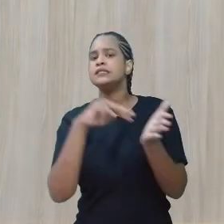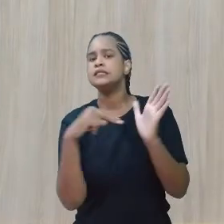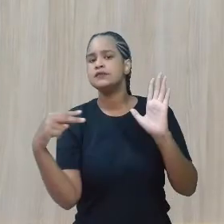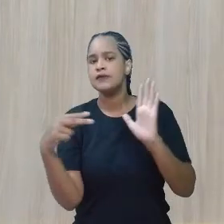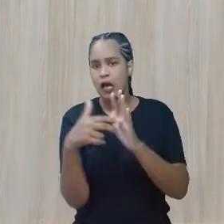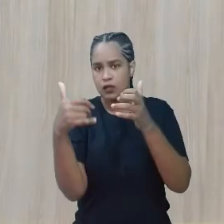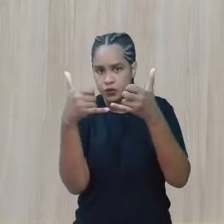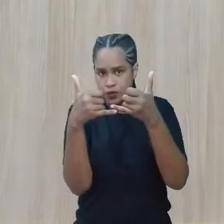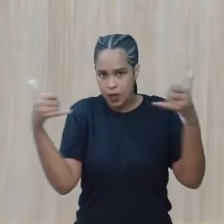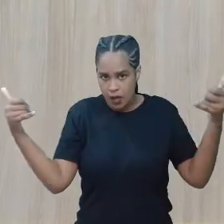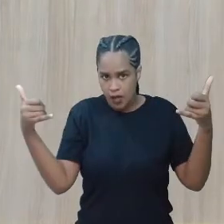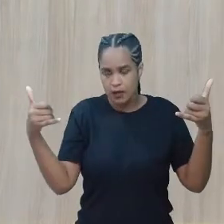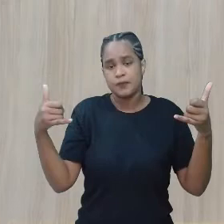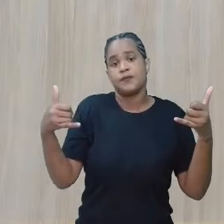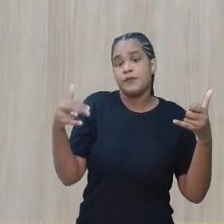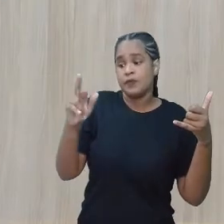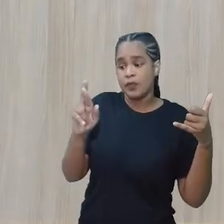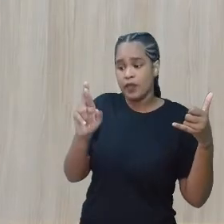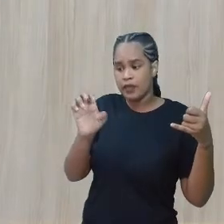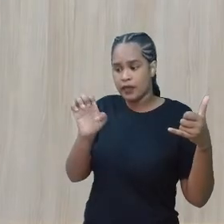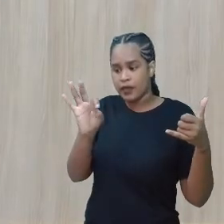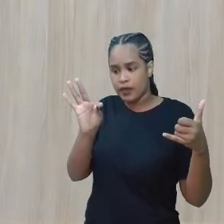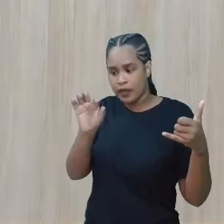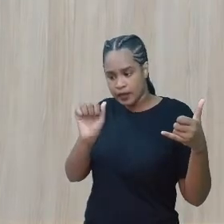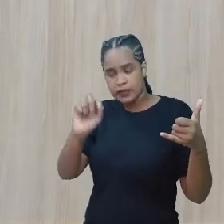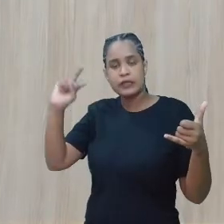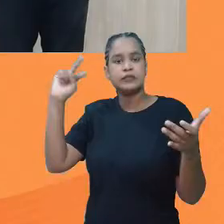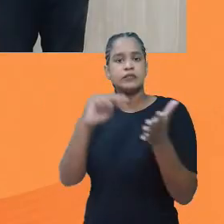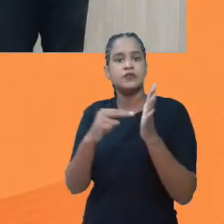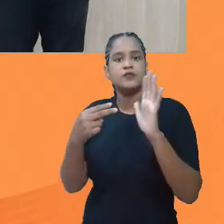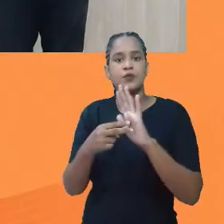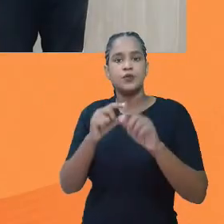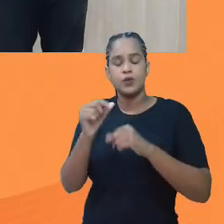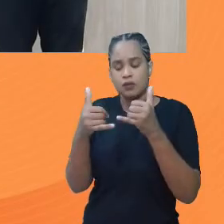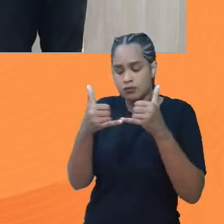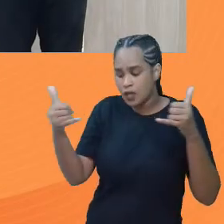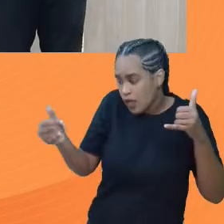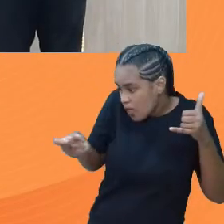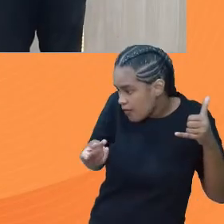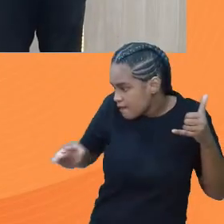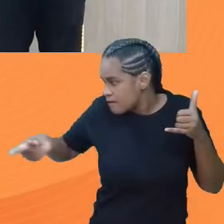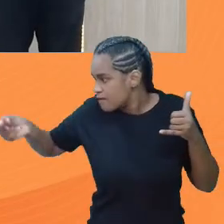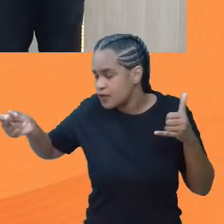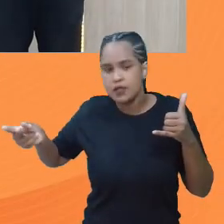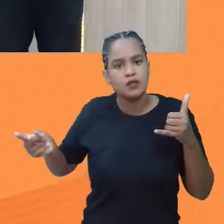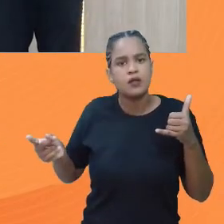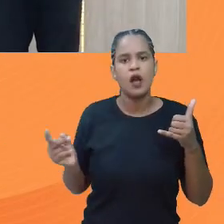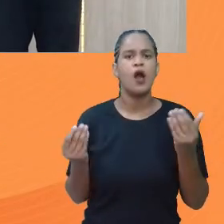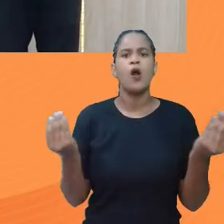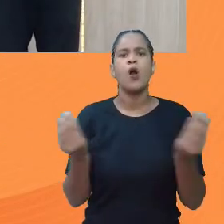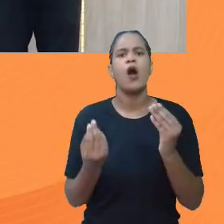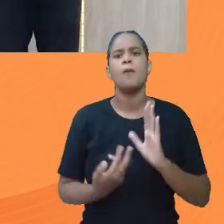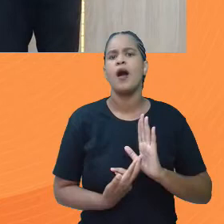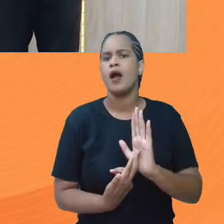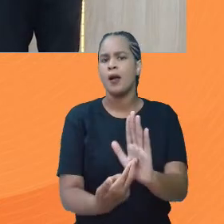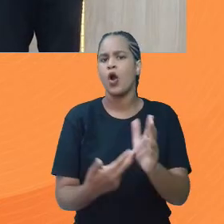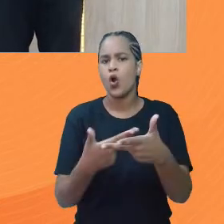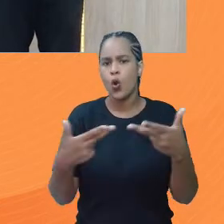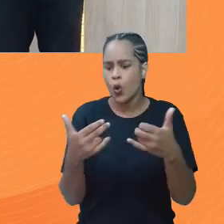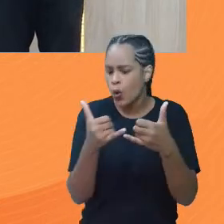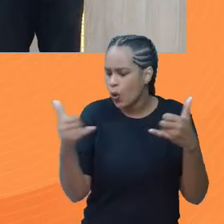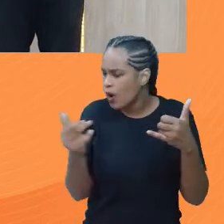reta, certo? Reta, ele é algo infinito, tá bom? Então como é que a gente representa algo que